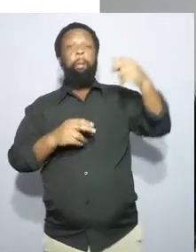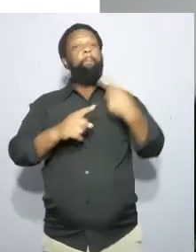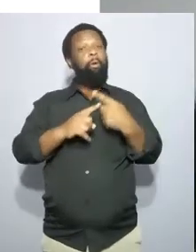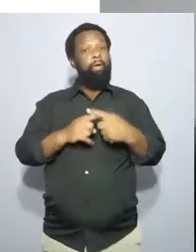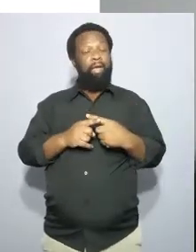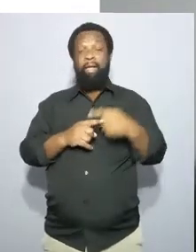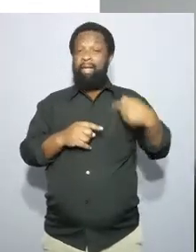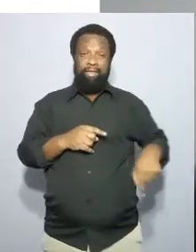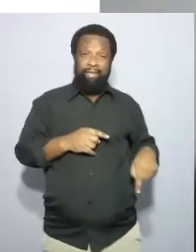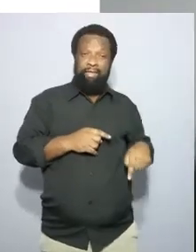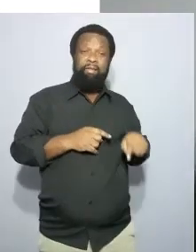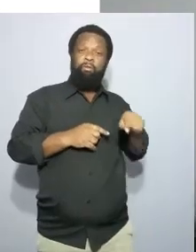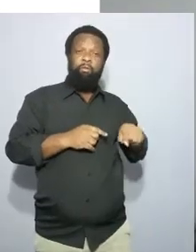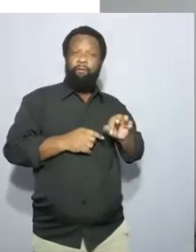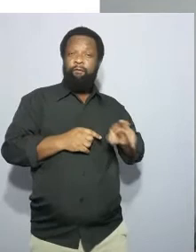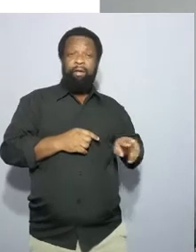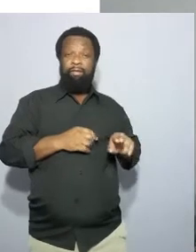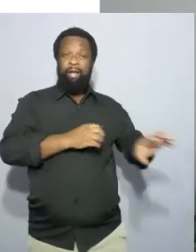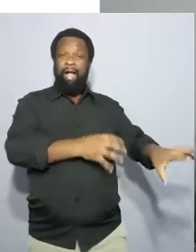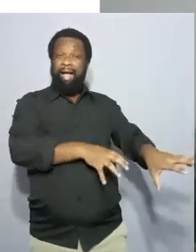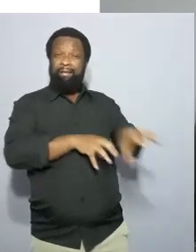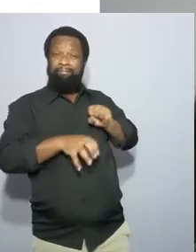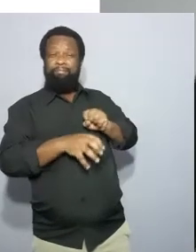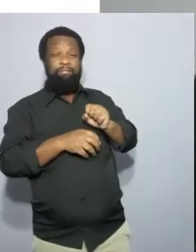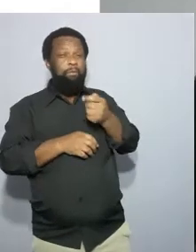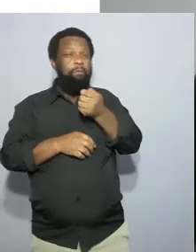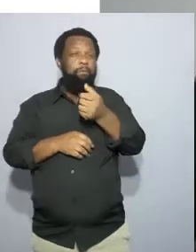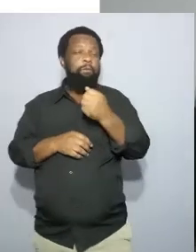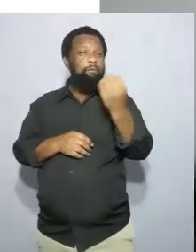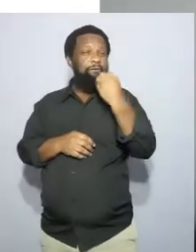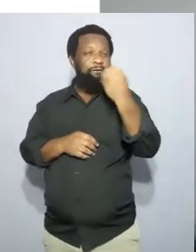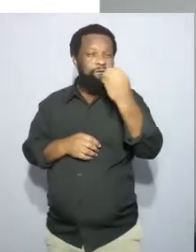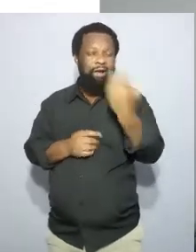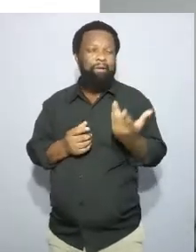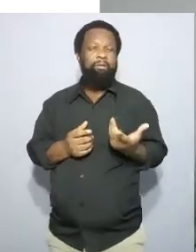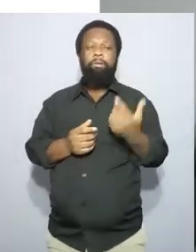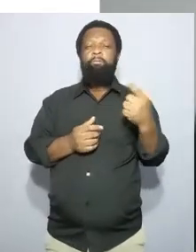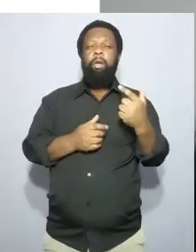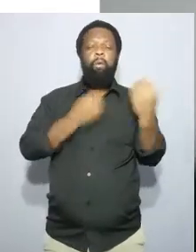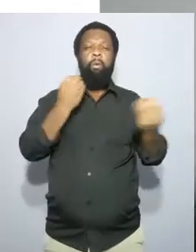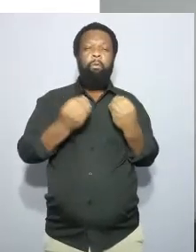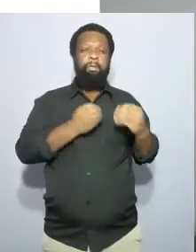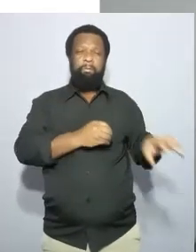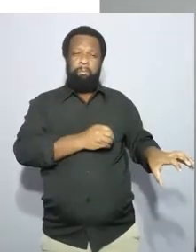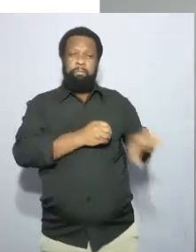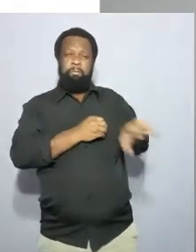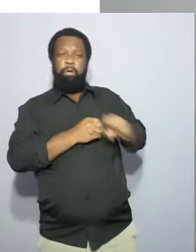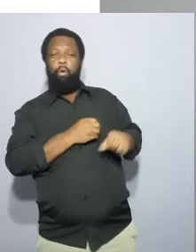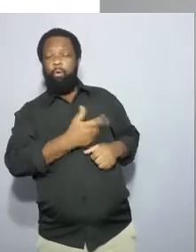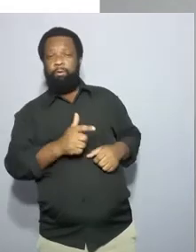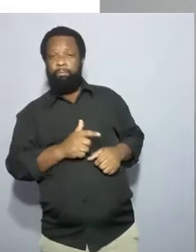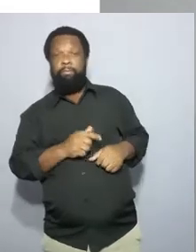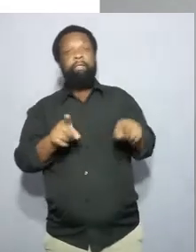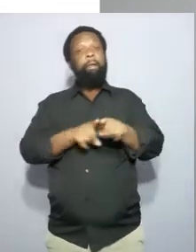não consegue atrever os elétrons de uma ligação. Ele não tem essa tendência de adoração. E se a gente for